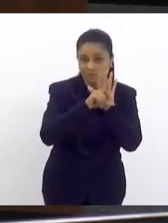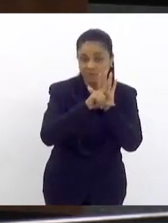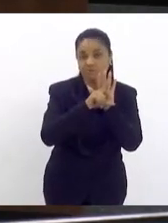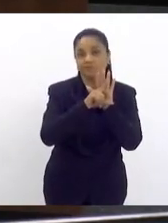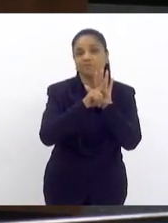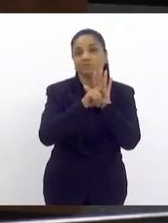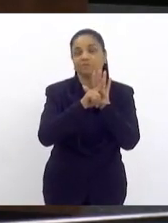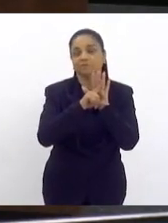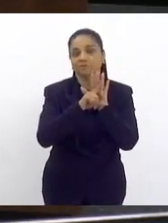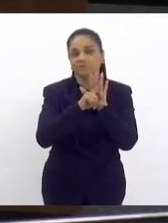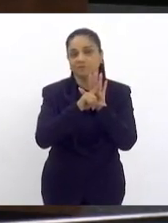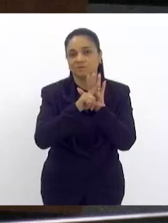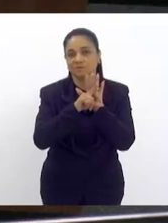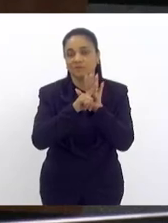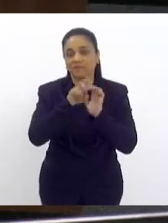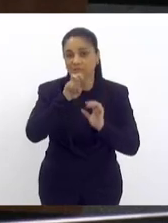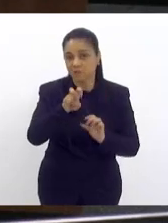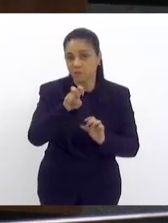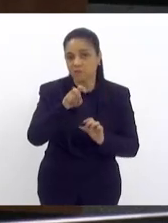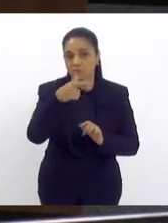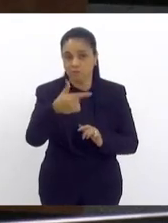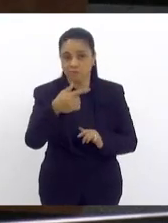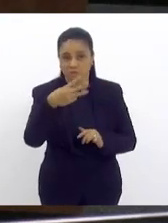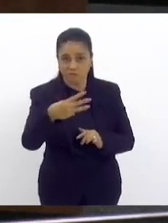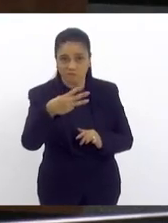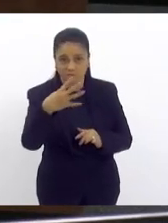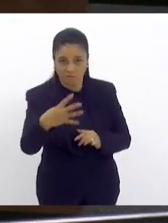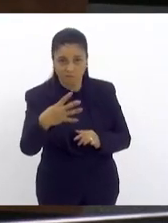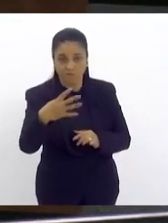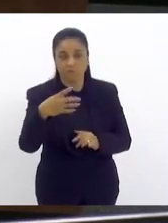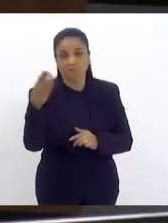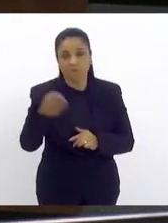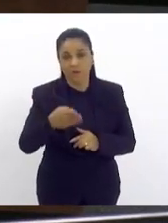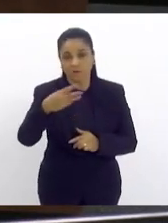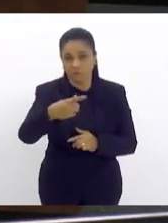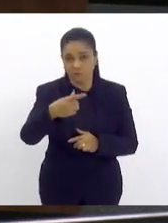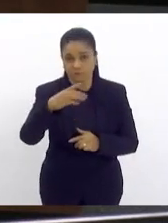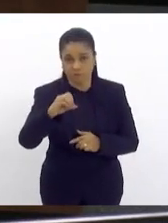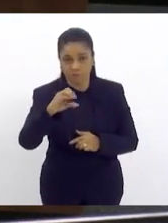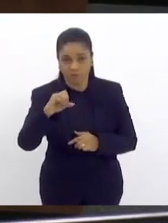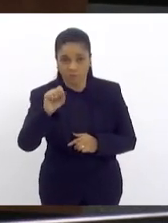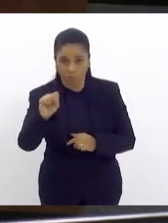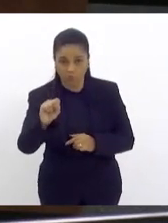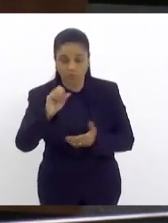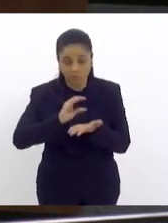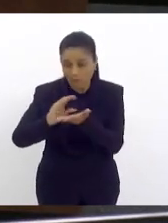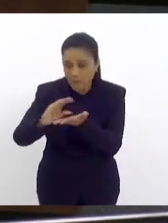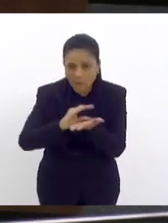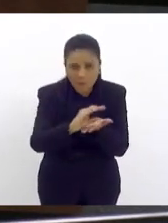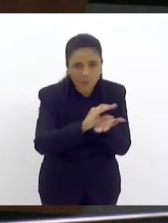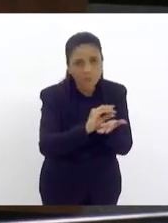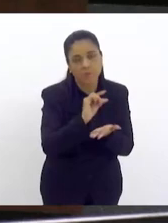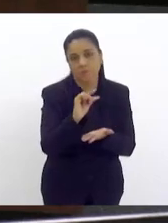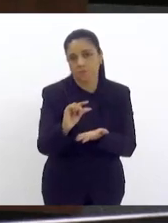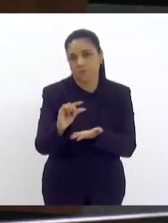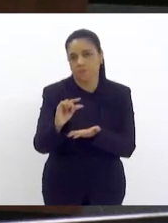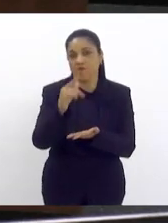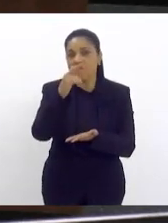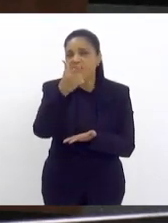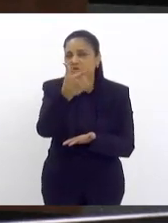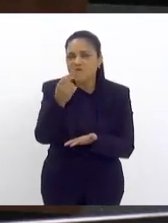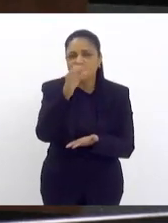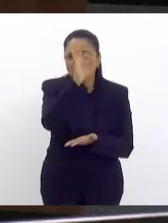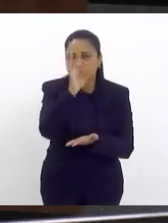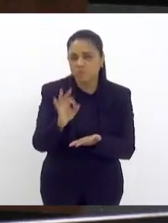atualizada a lei 5.234 de 2008 garantindo investimentos mínimos de 20%